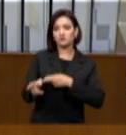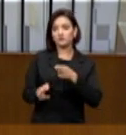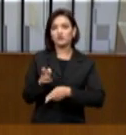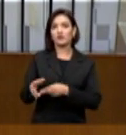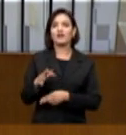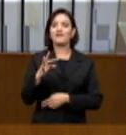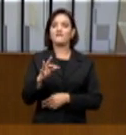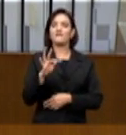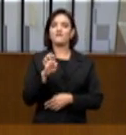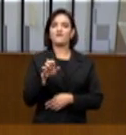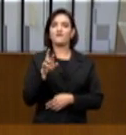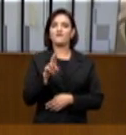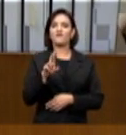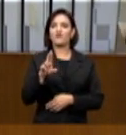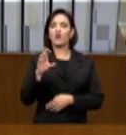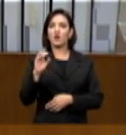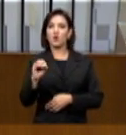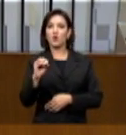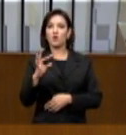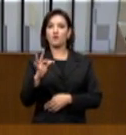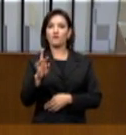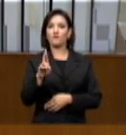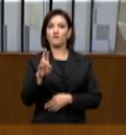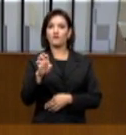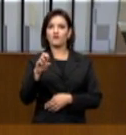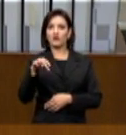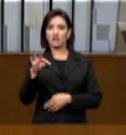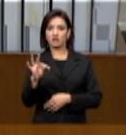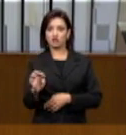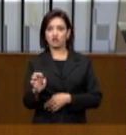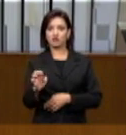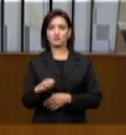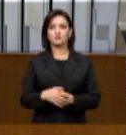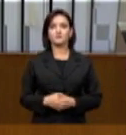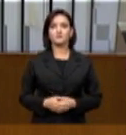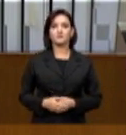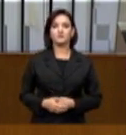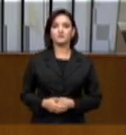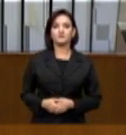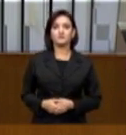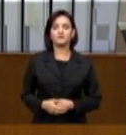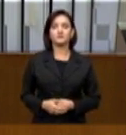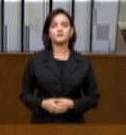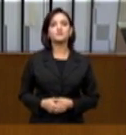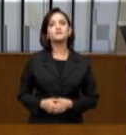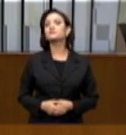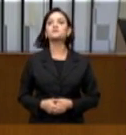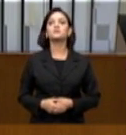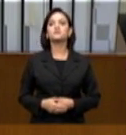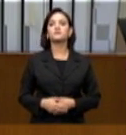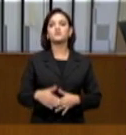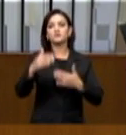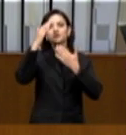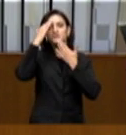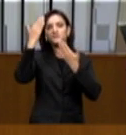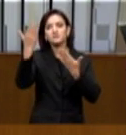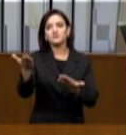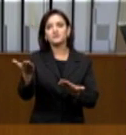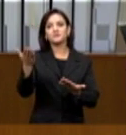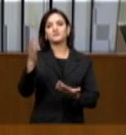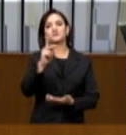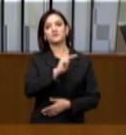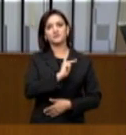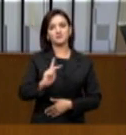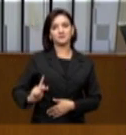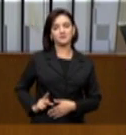falará o doutor José Manuel Ferreira Gonçalves. Agradeço, Excelentíssimo senhor ministro presidente, quero